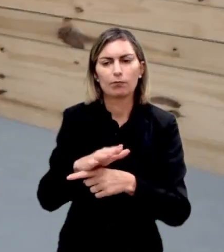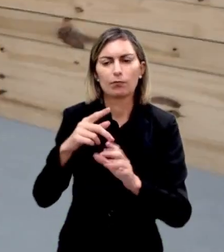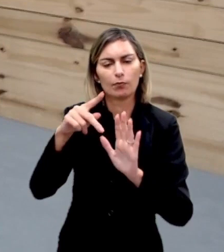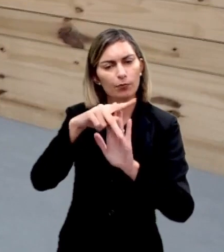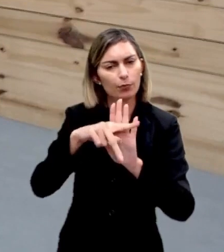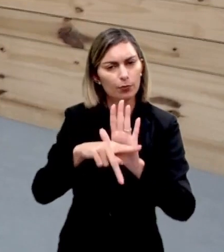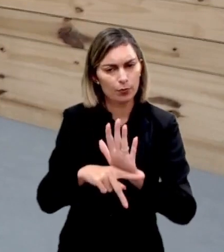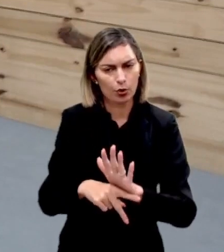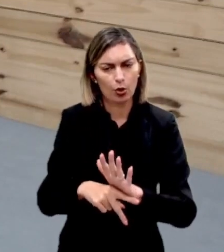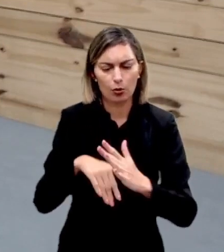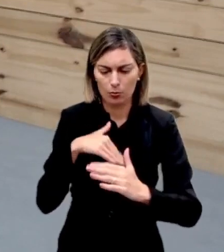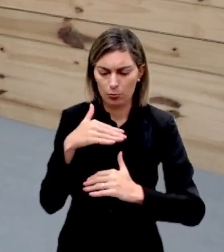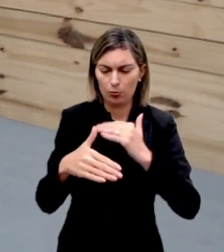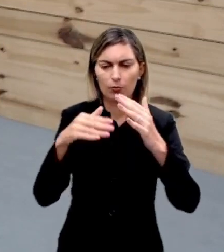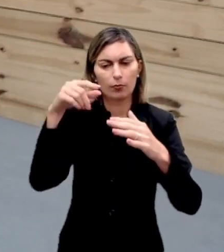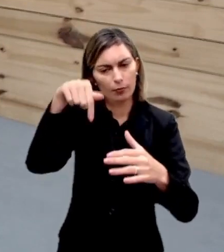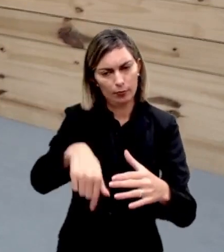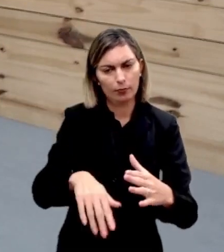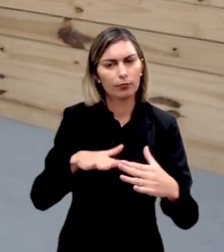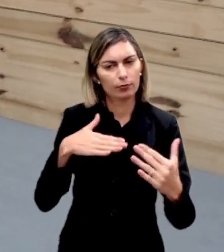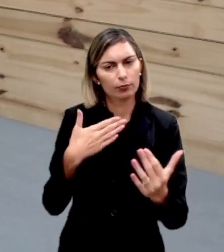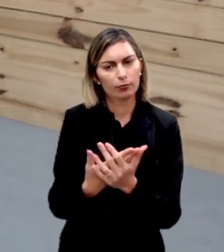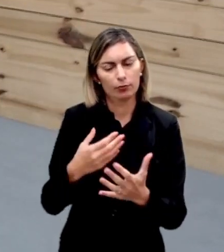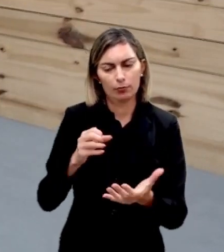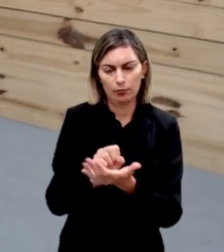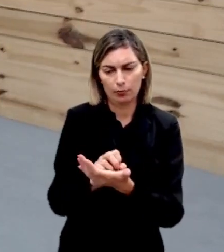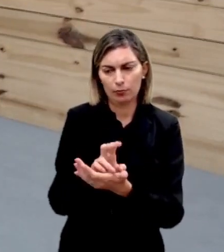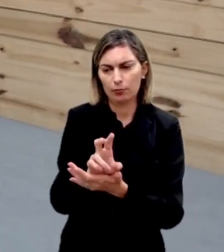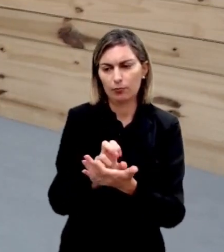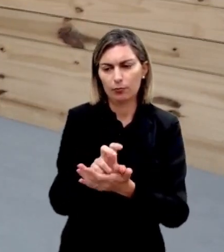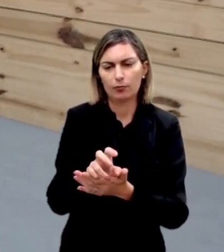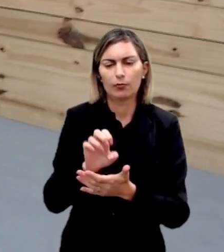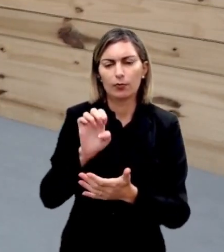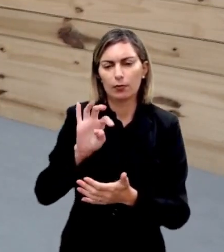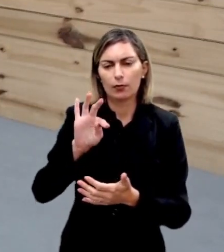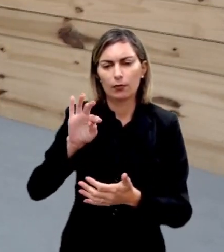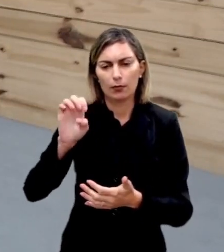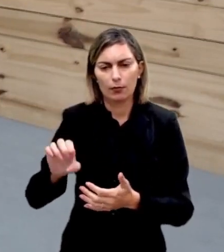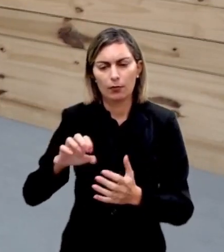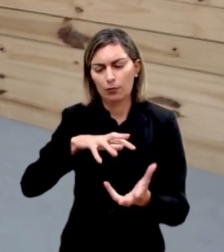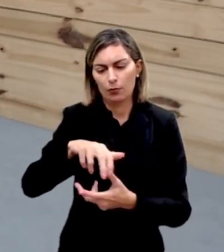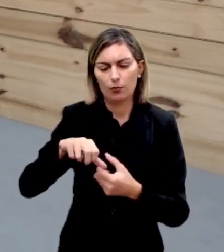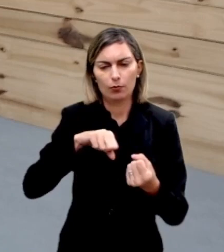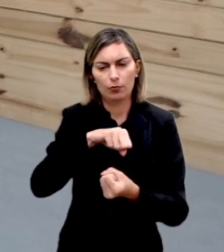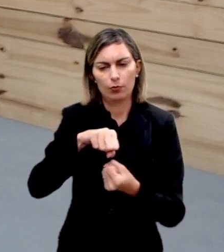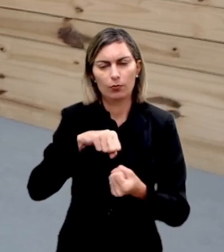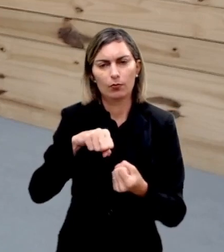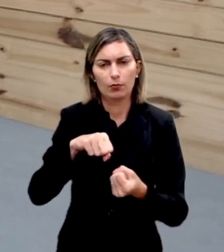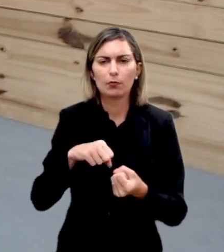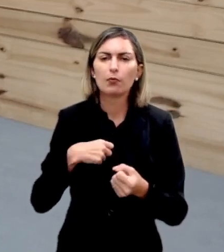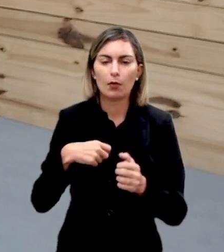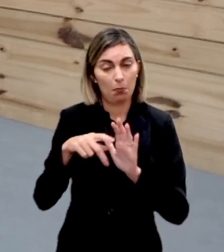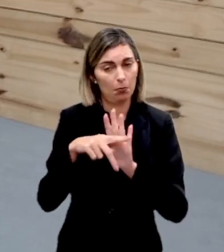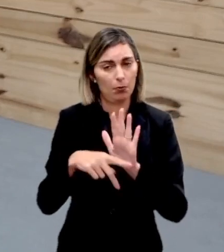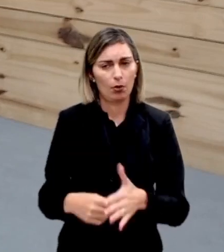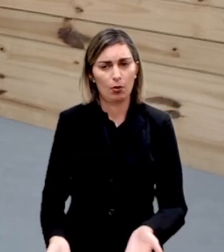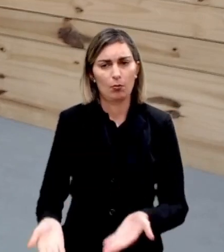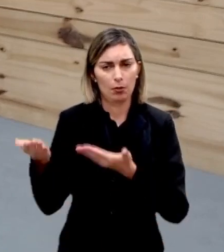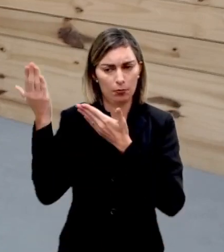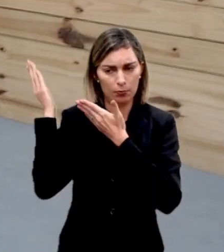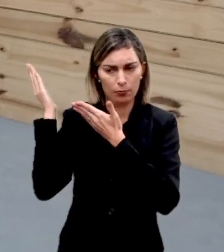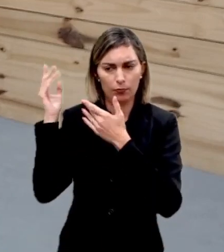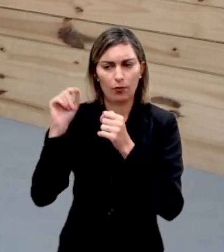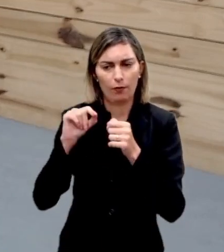que desenvolvemos aqui na ETEPAC de ETE Sustentável. Esse é um programa que nós estamos fazendo